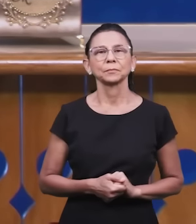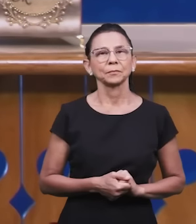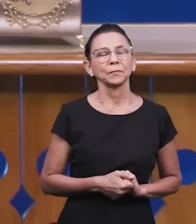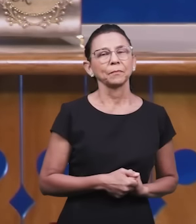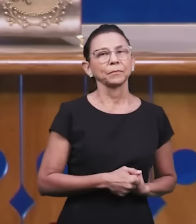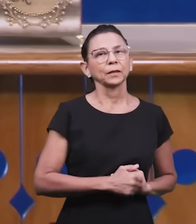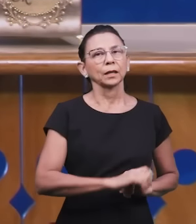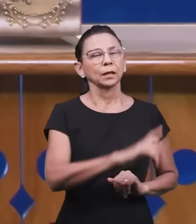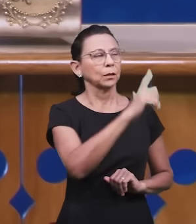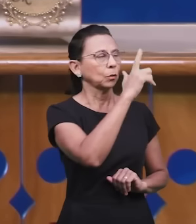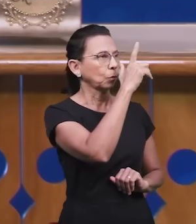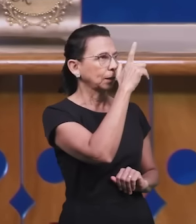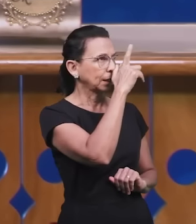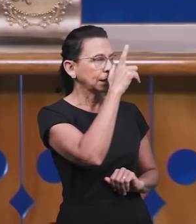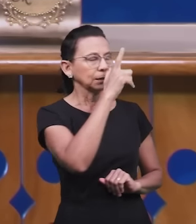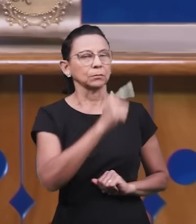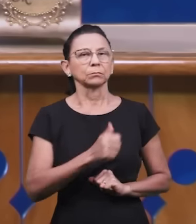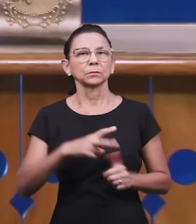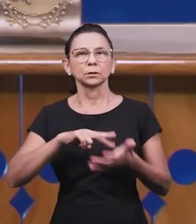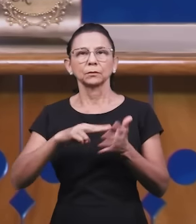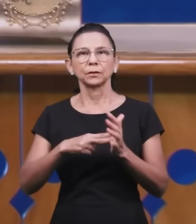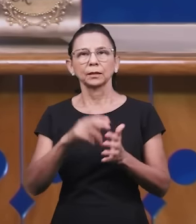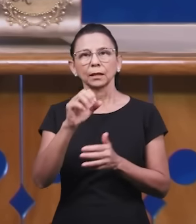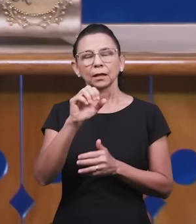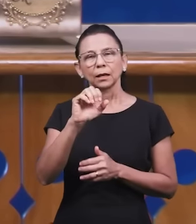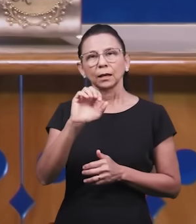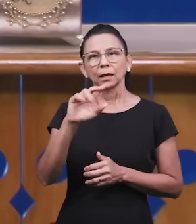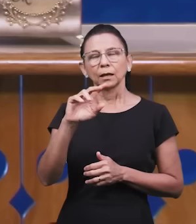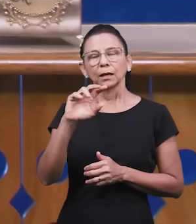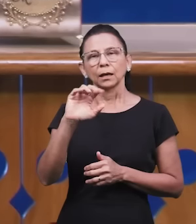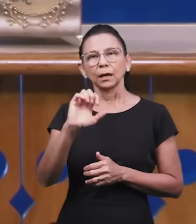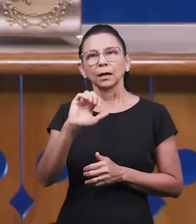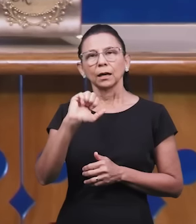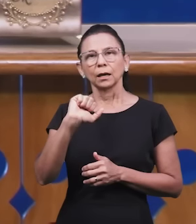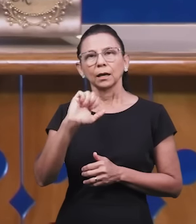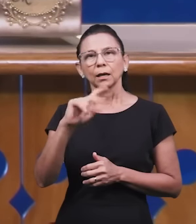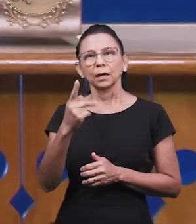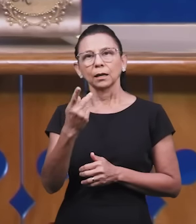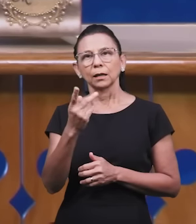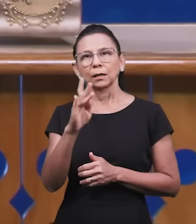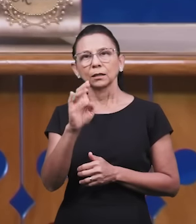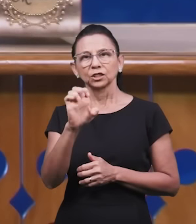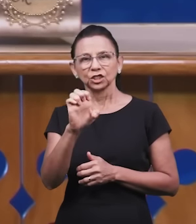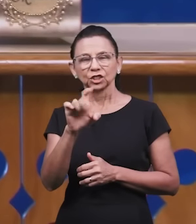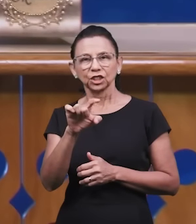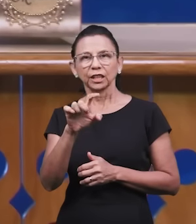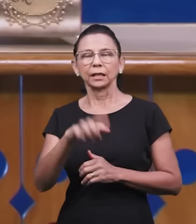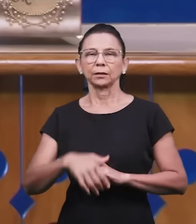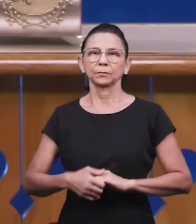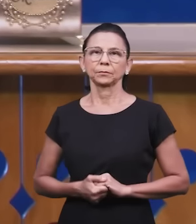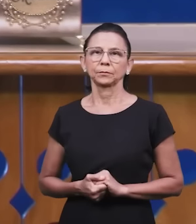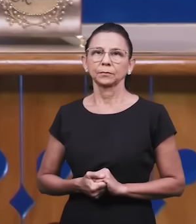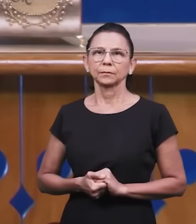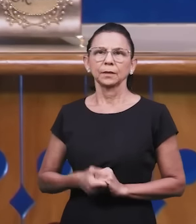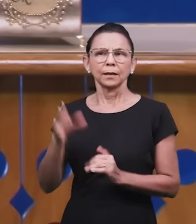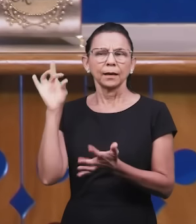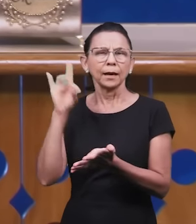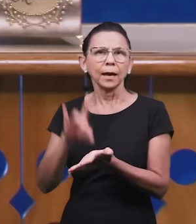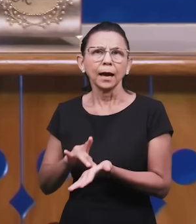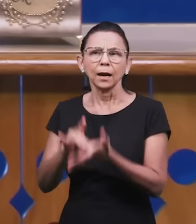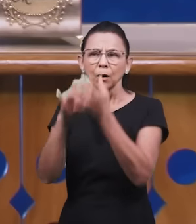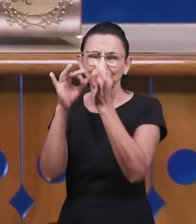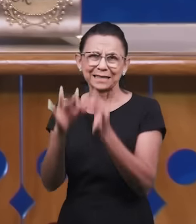é arché, é um princípio absoluto, não é um princípio relativo. É um princípio absoluto porque